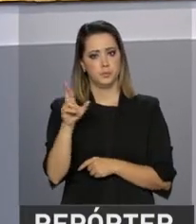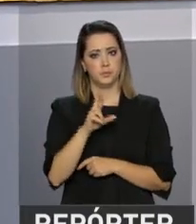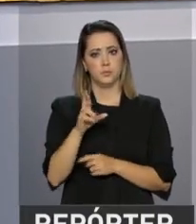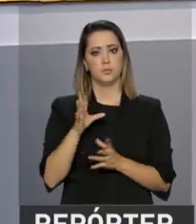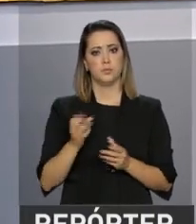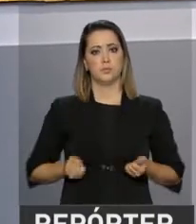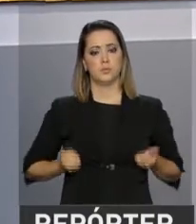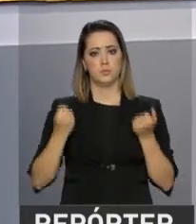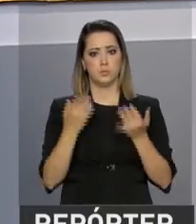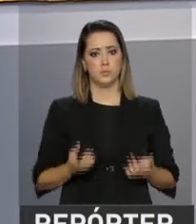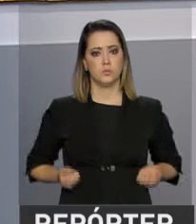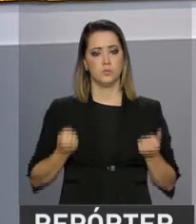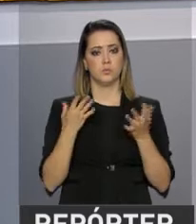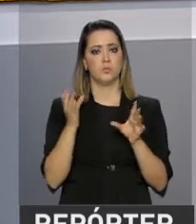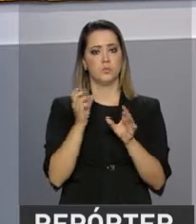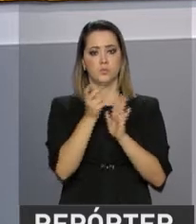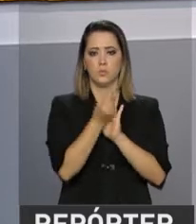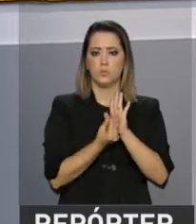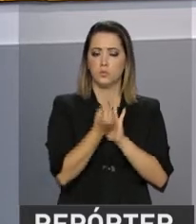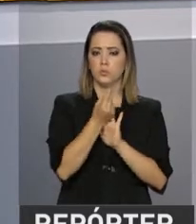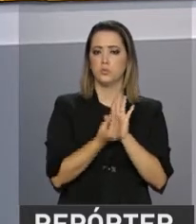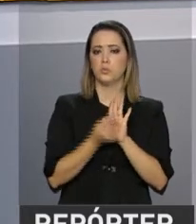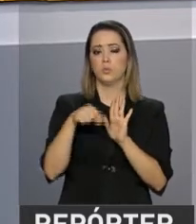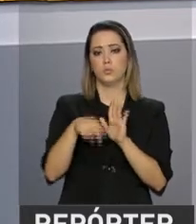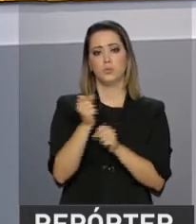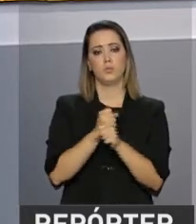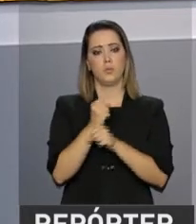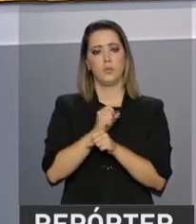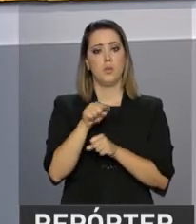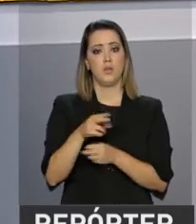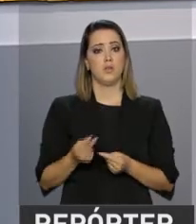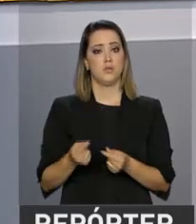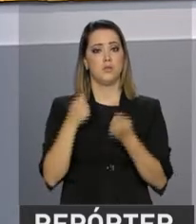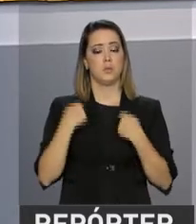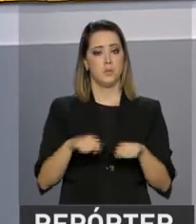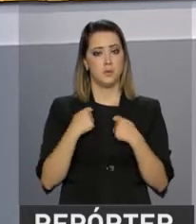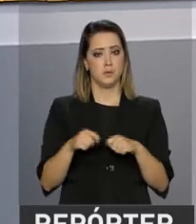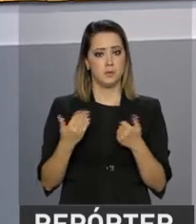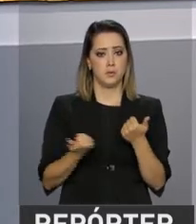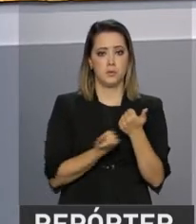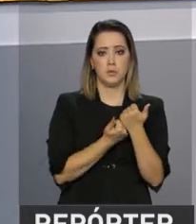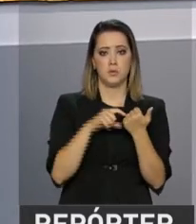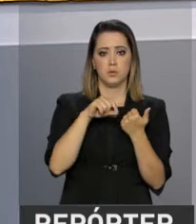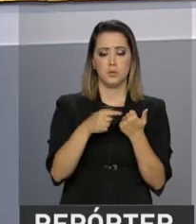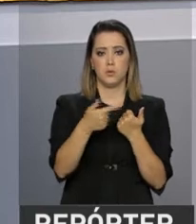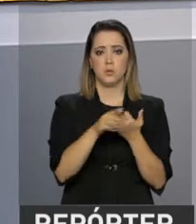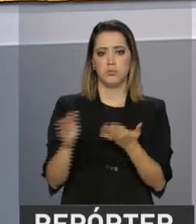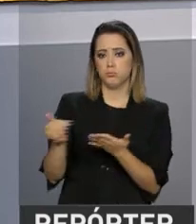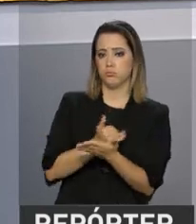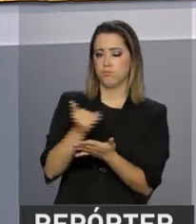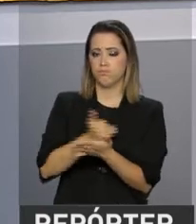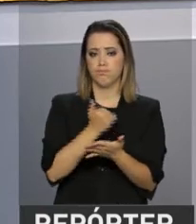dos gastos previstos no orçamento de 2017 esse valor deverá ser compensado por receitas extraordinárias